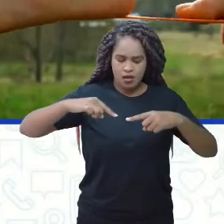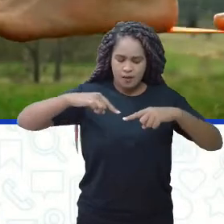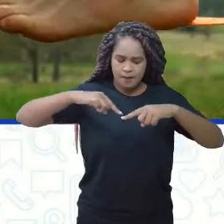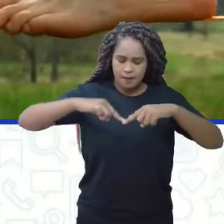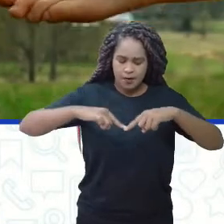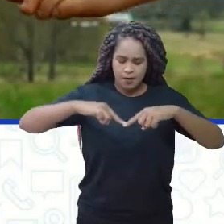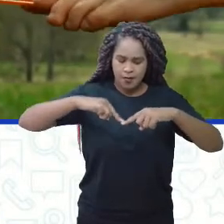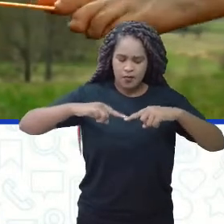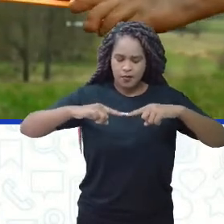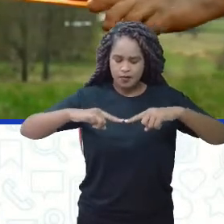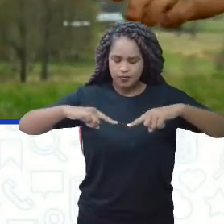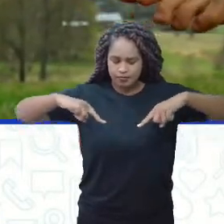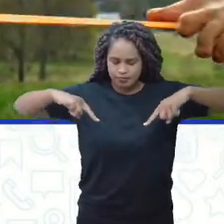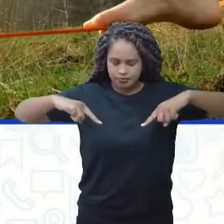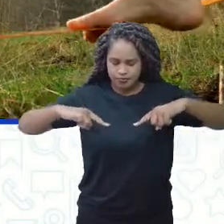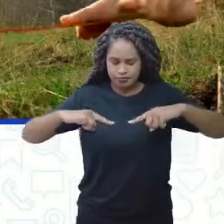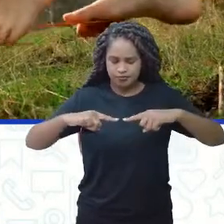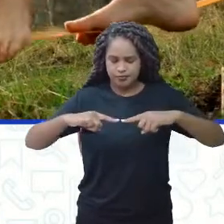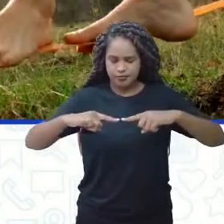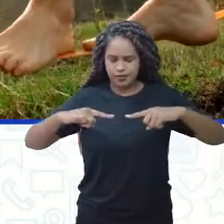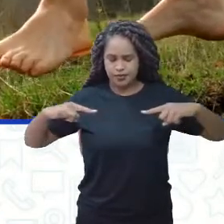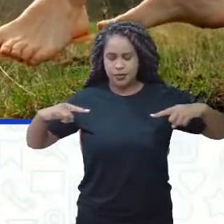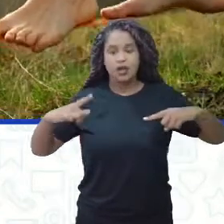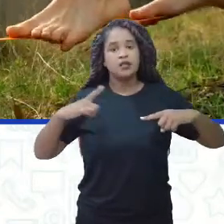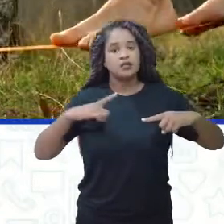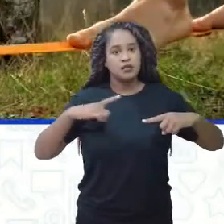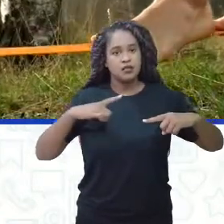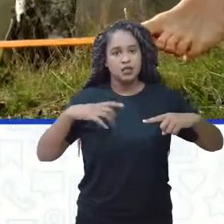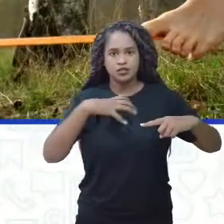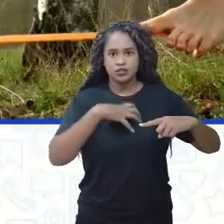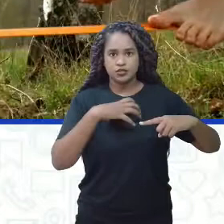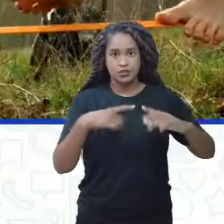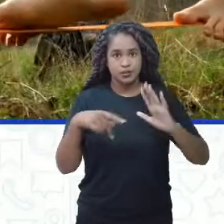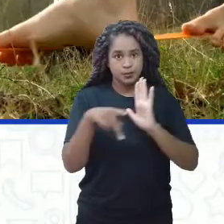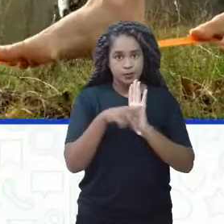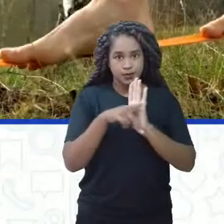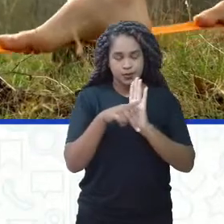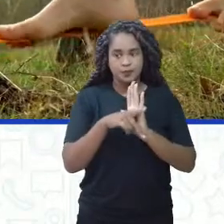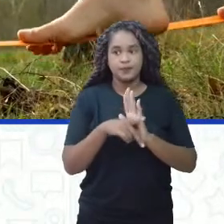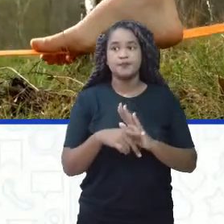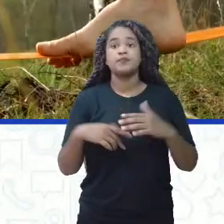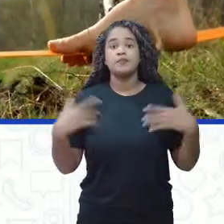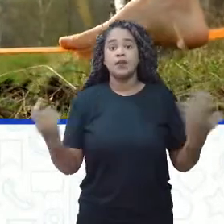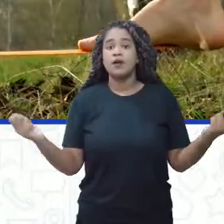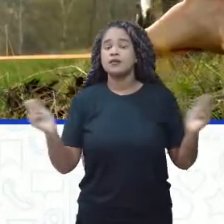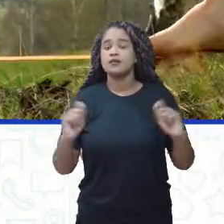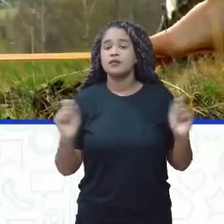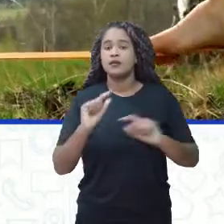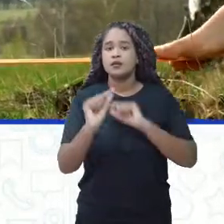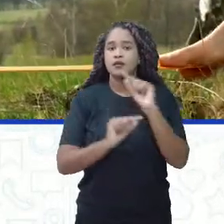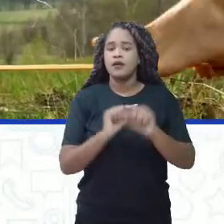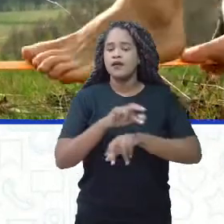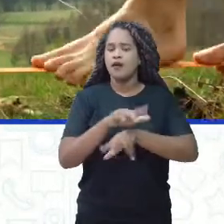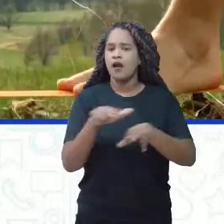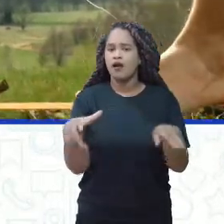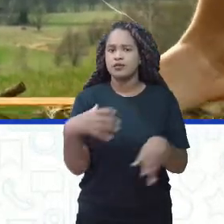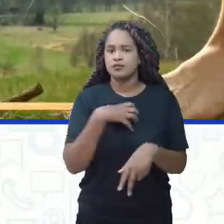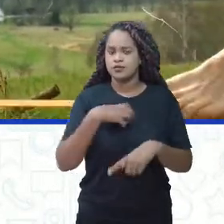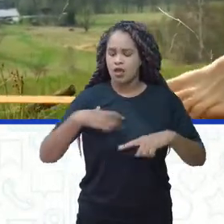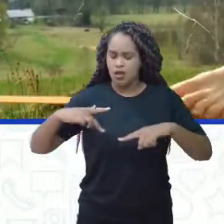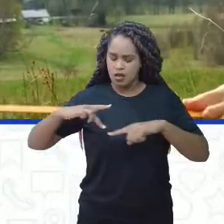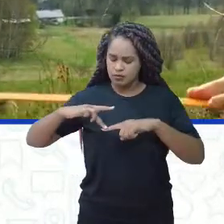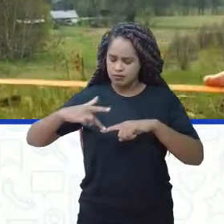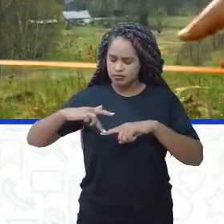essas diferenças na hora de tensionar a fita. E essa diferença na tensão e comprimento permite diversas possibilidades de execução.